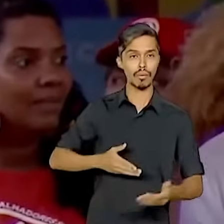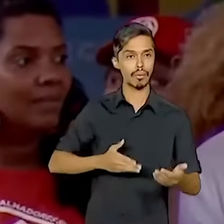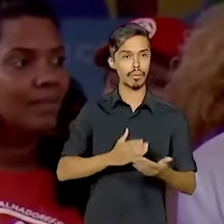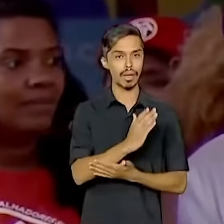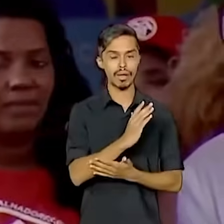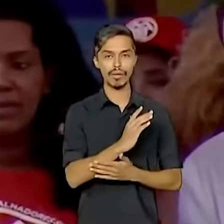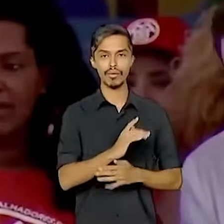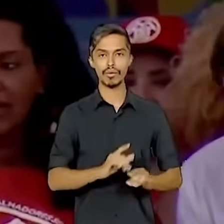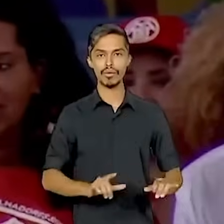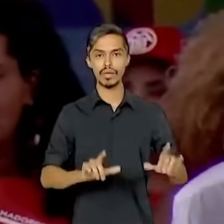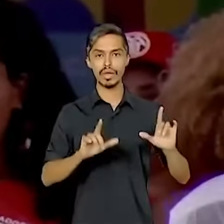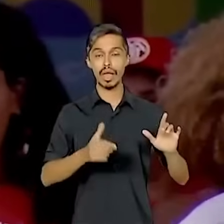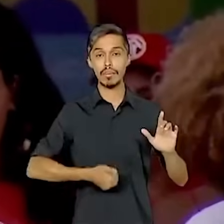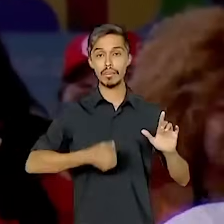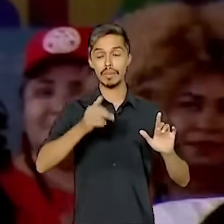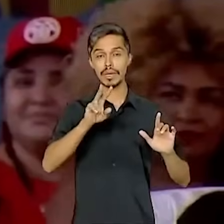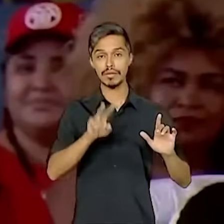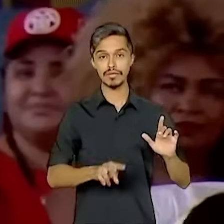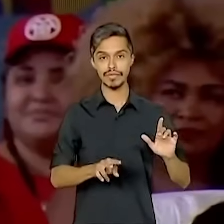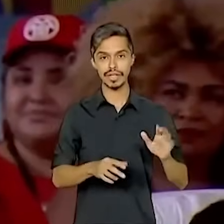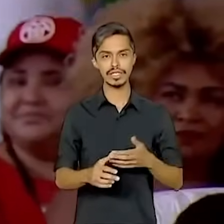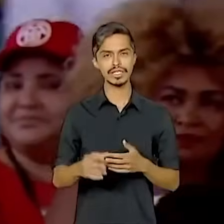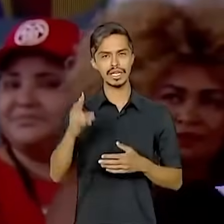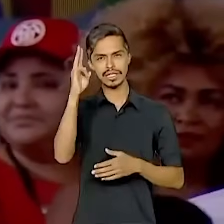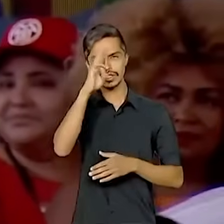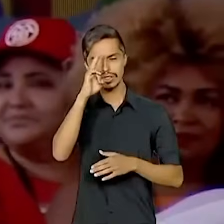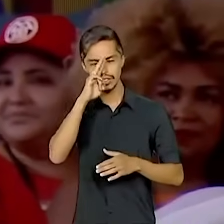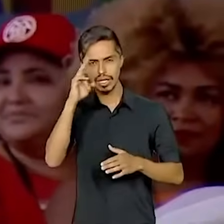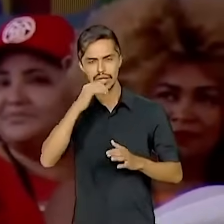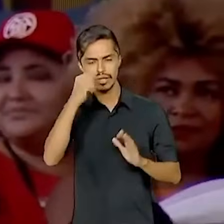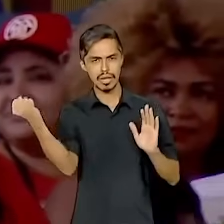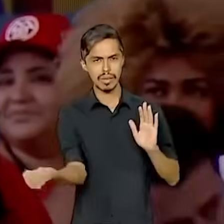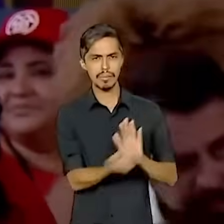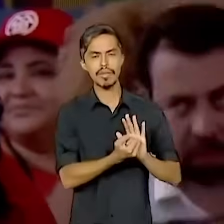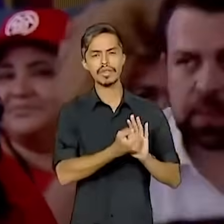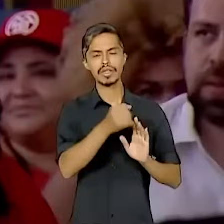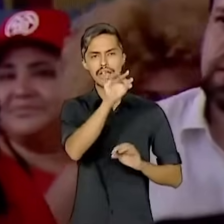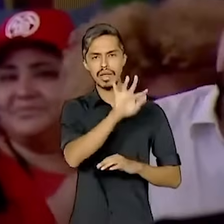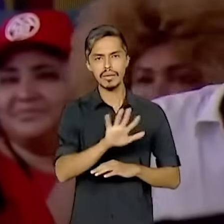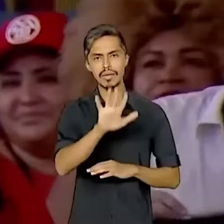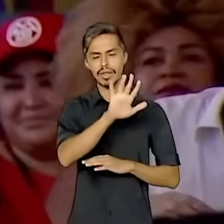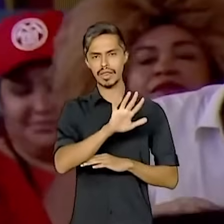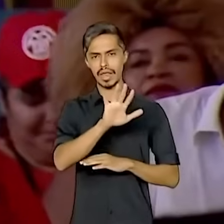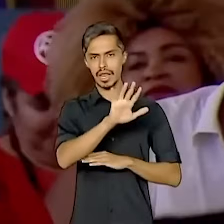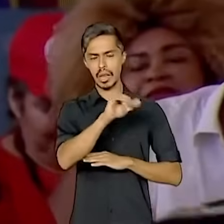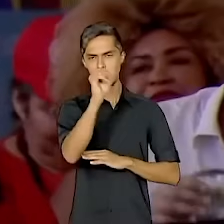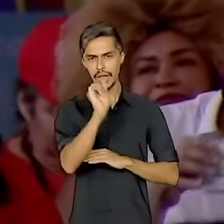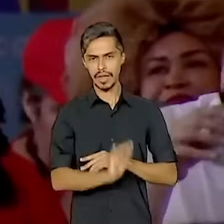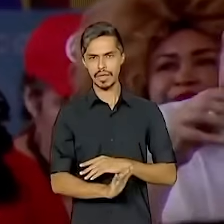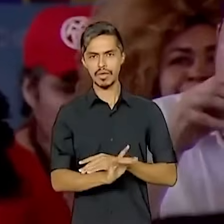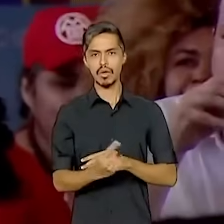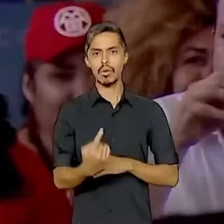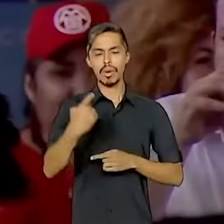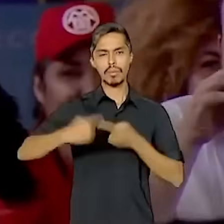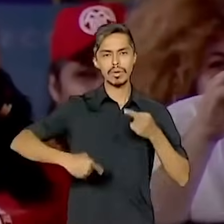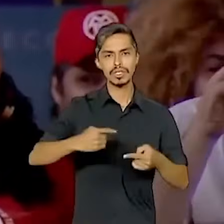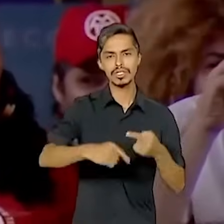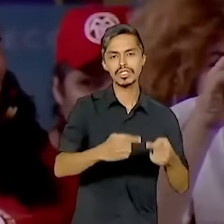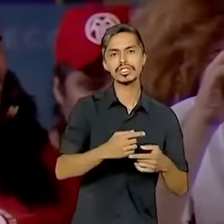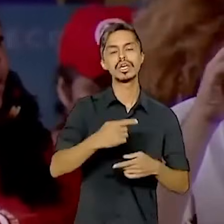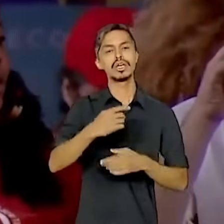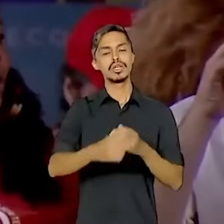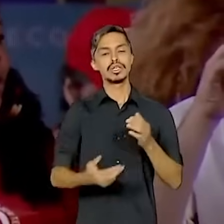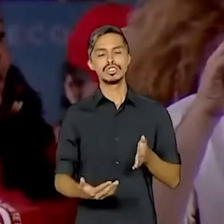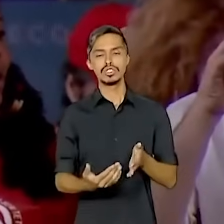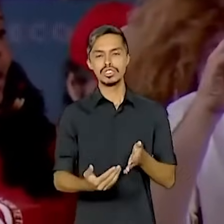aprovar, pela primeira vez na história da República Brasileira, uma política de reforma